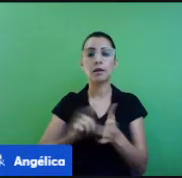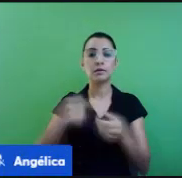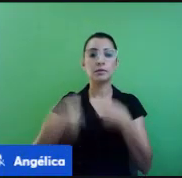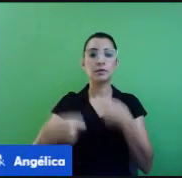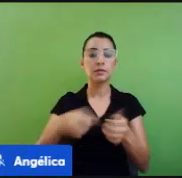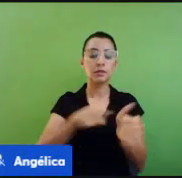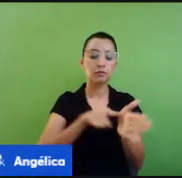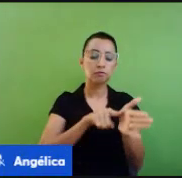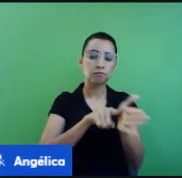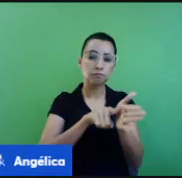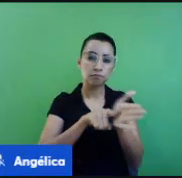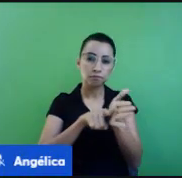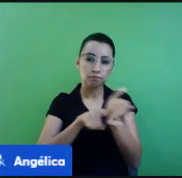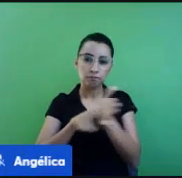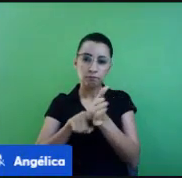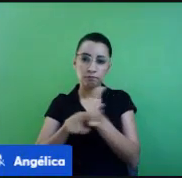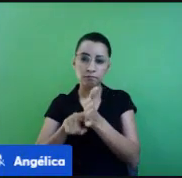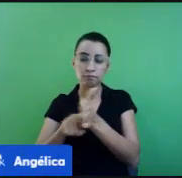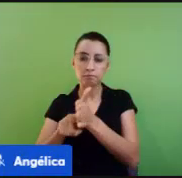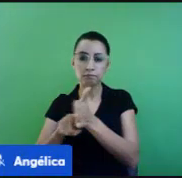fez, ou terá que